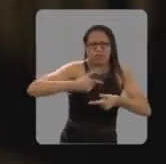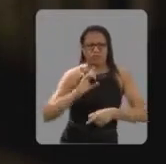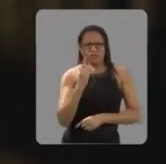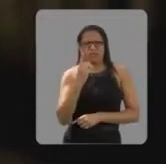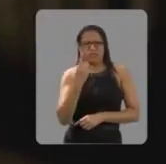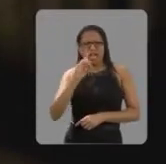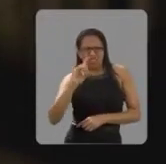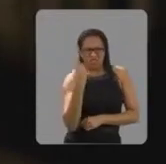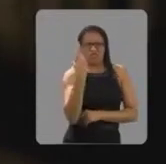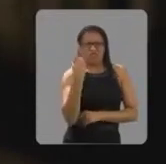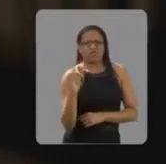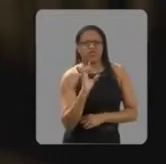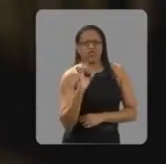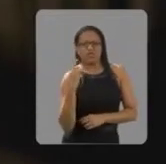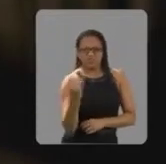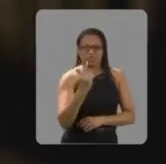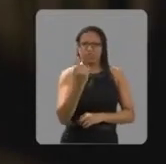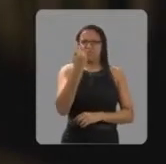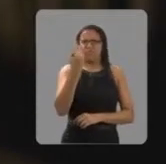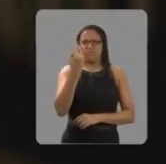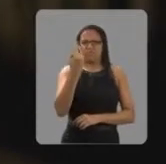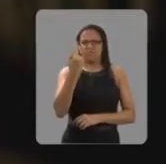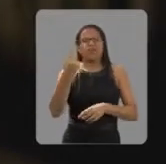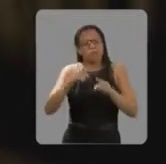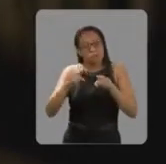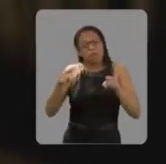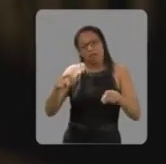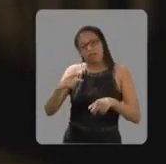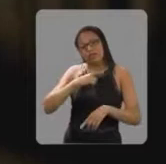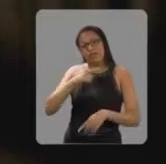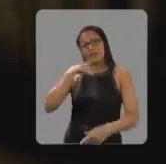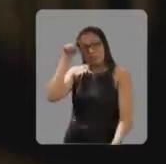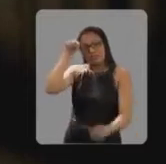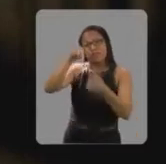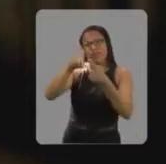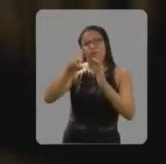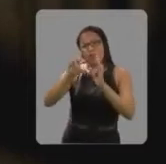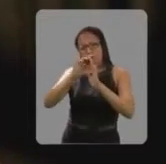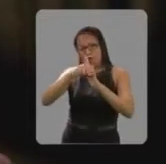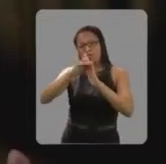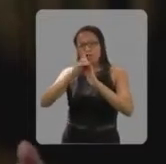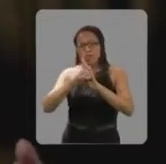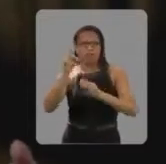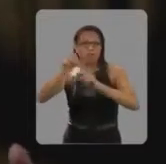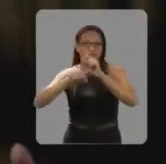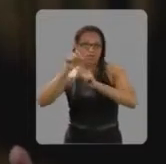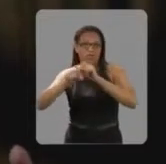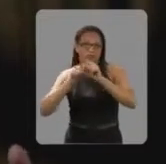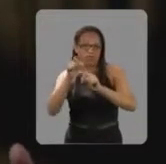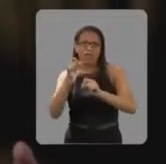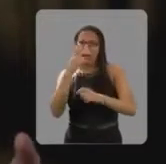muitas formas, mas ele também tem um conteúdo que é perverso, que é o conteúdo de, não tendo